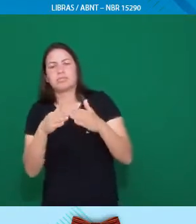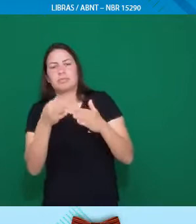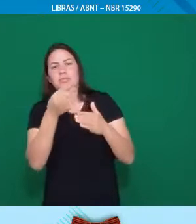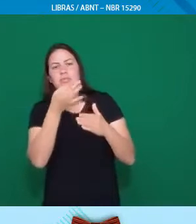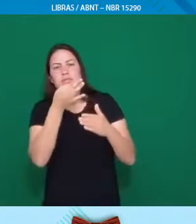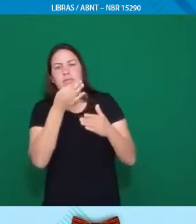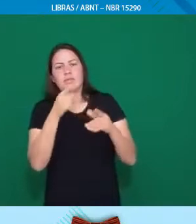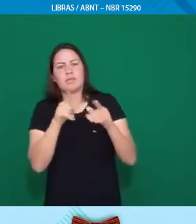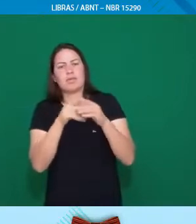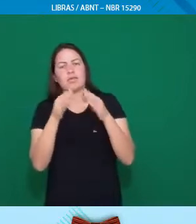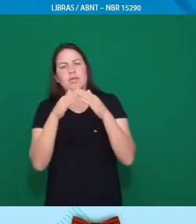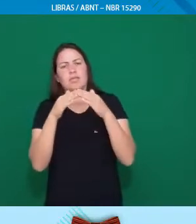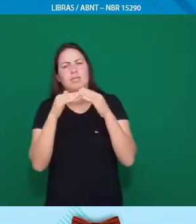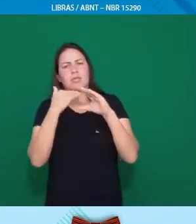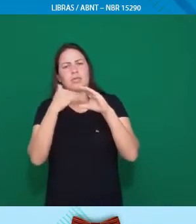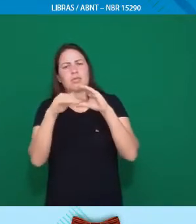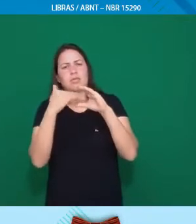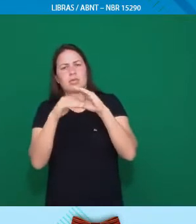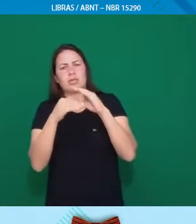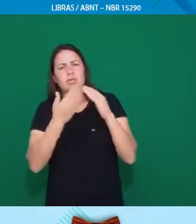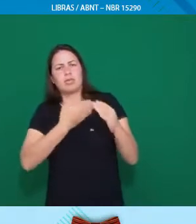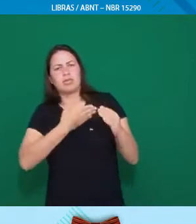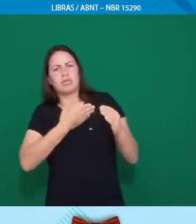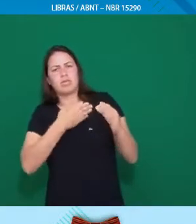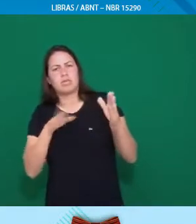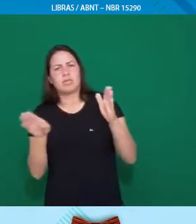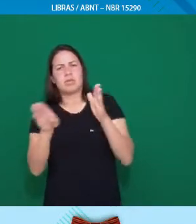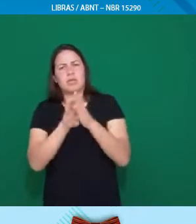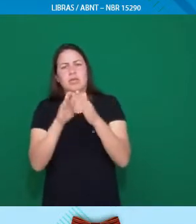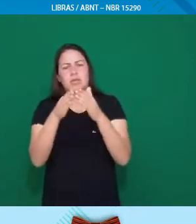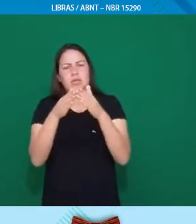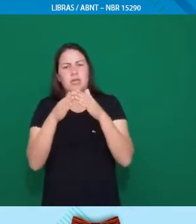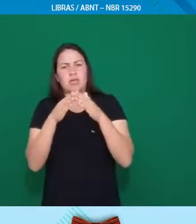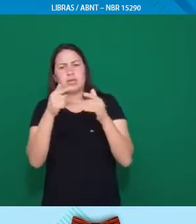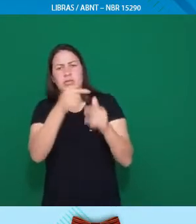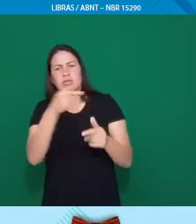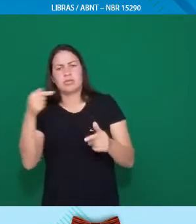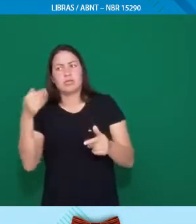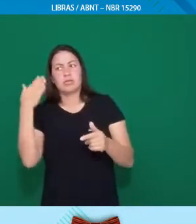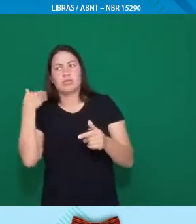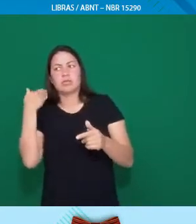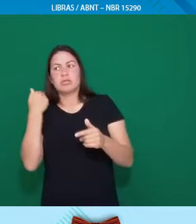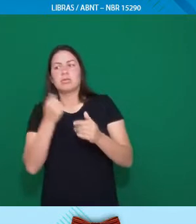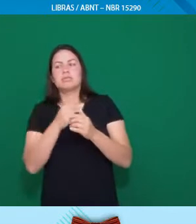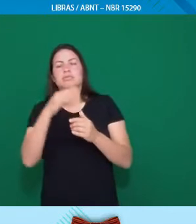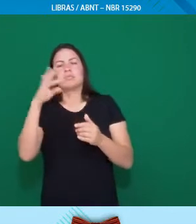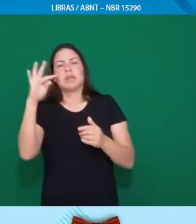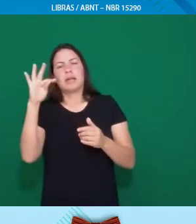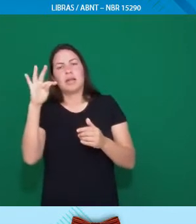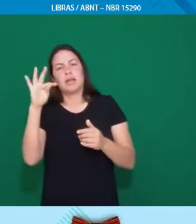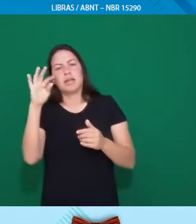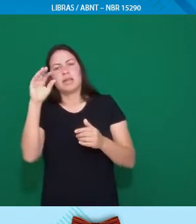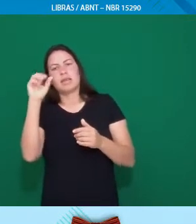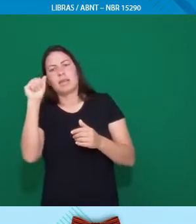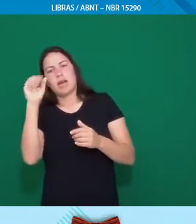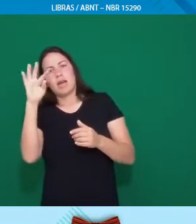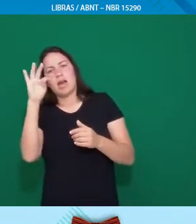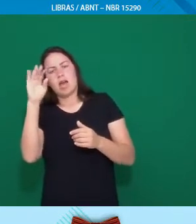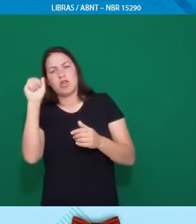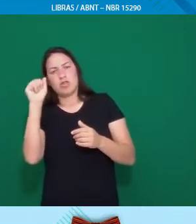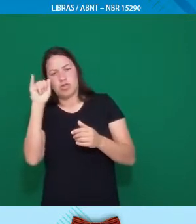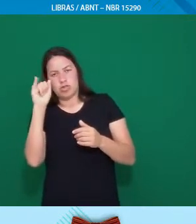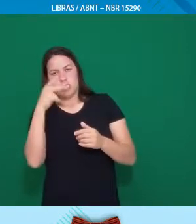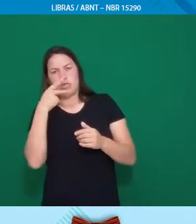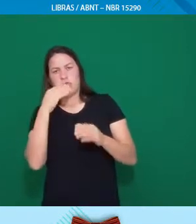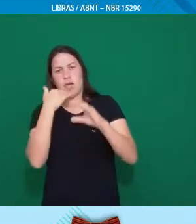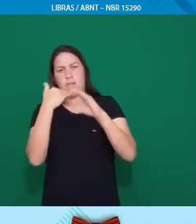presente nós encaminhamos até compartilhar com o colega intensiva também essa solicitação na semana passada encaminhamos para Tati ela disse que já havia sido